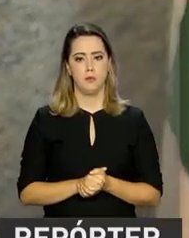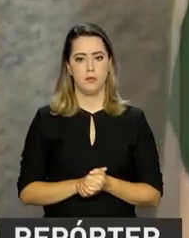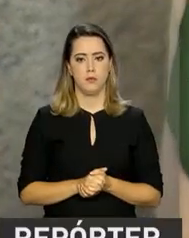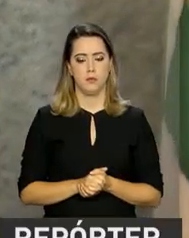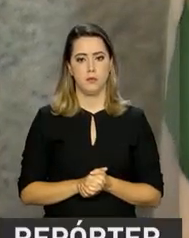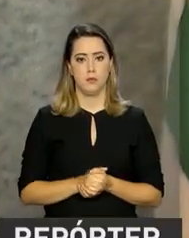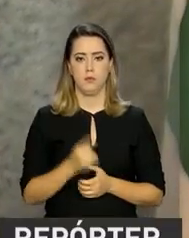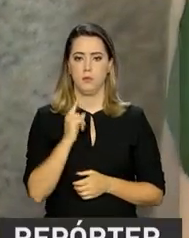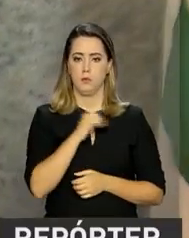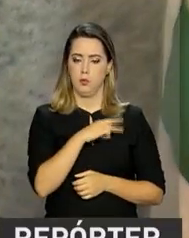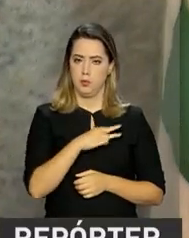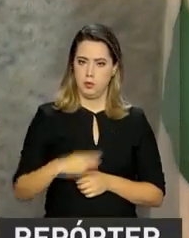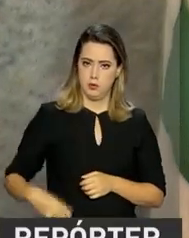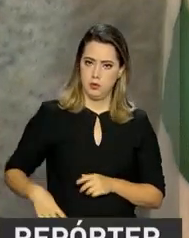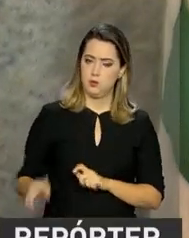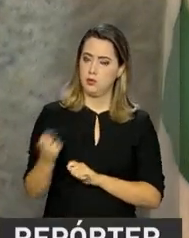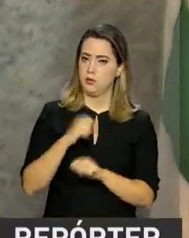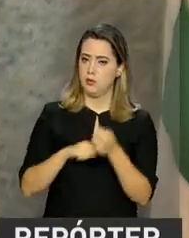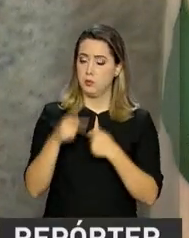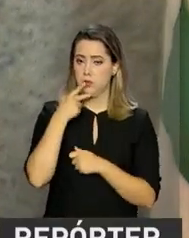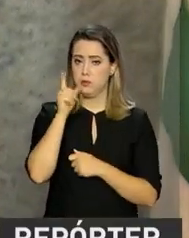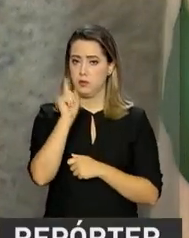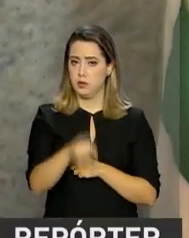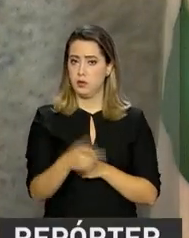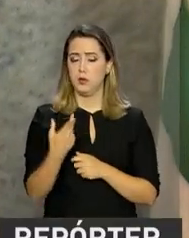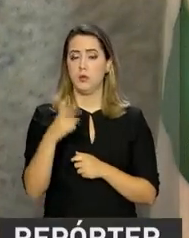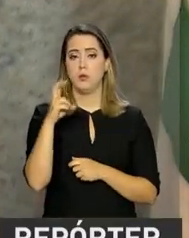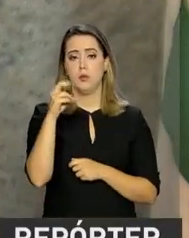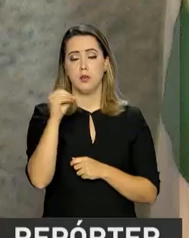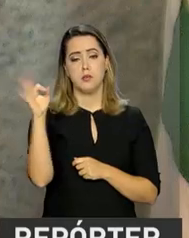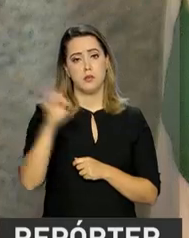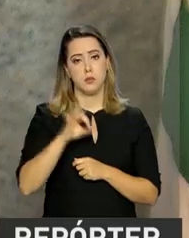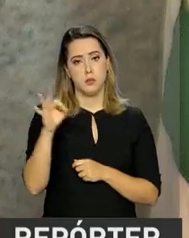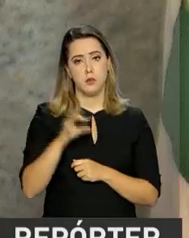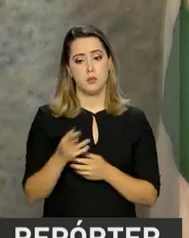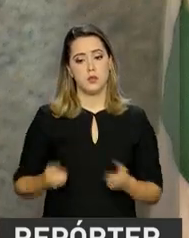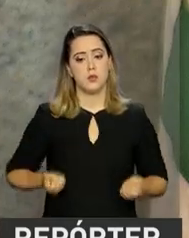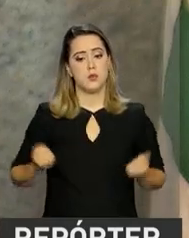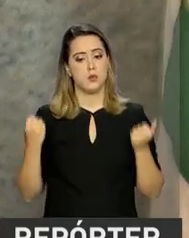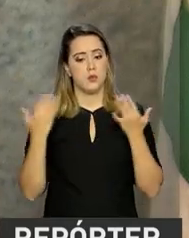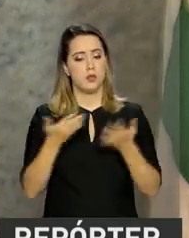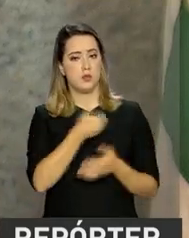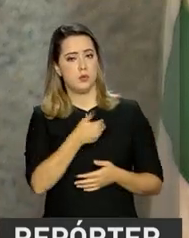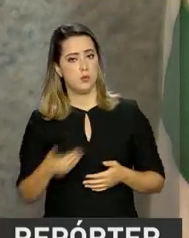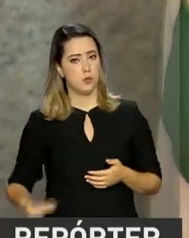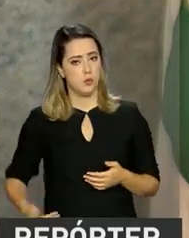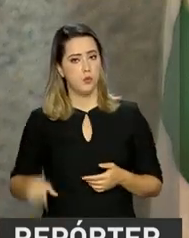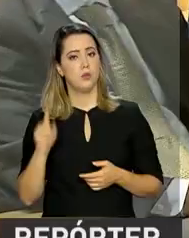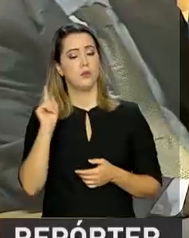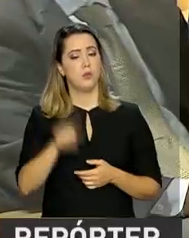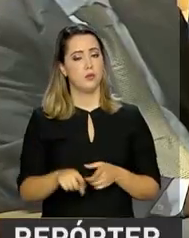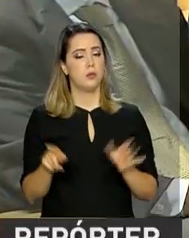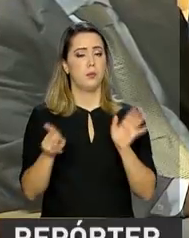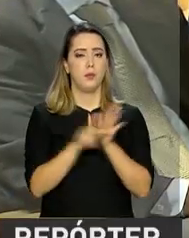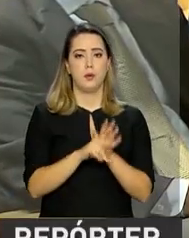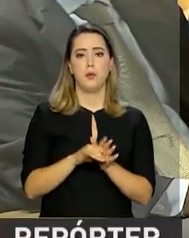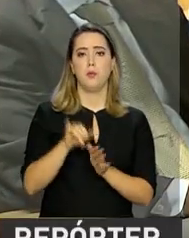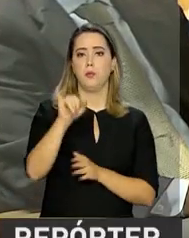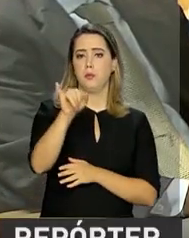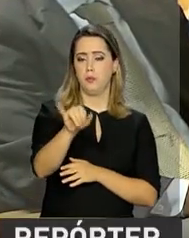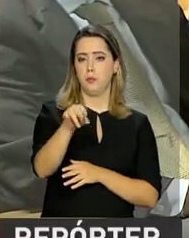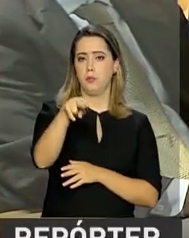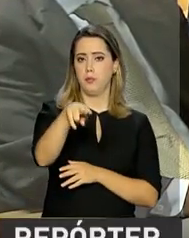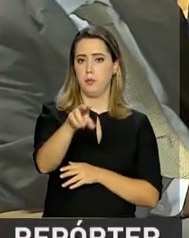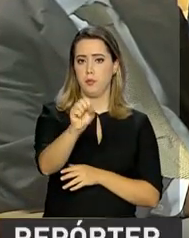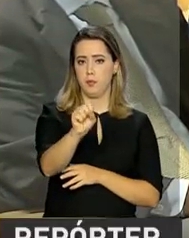O ministro da Fazenda, Henrique Meirelles, disse que 50% das despesas totais do orçamento da União são consumidos